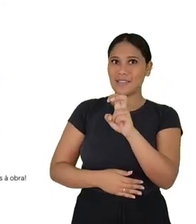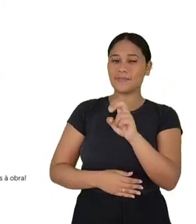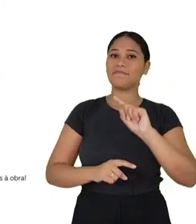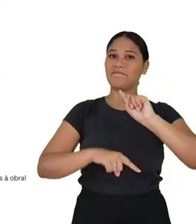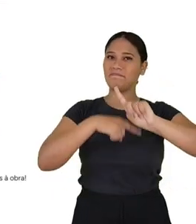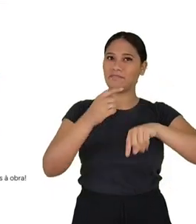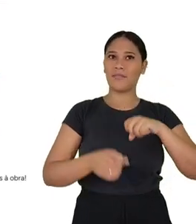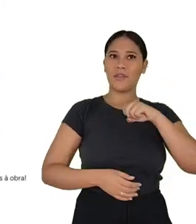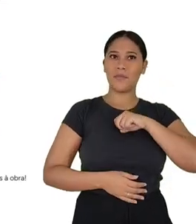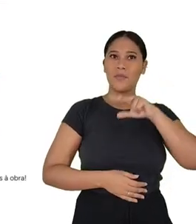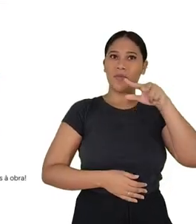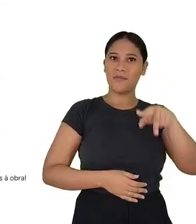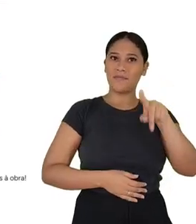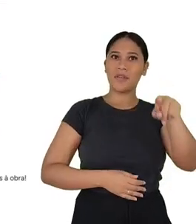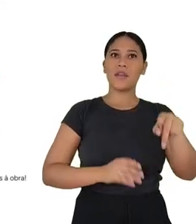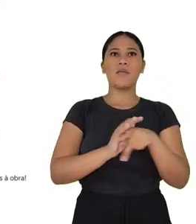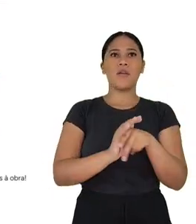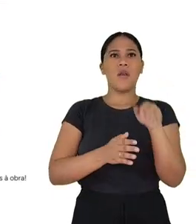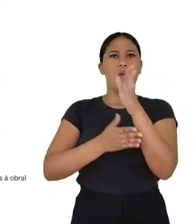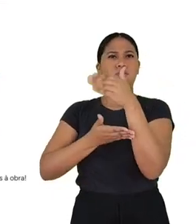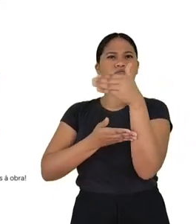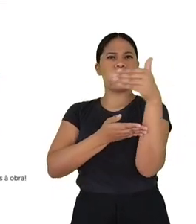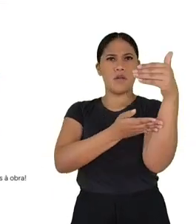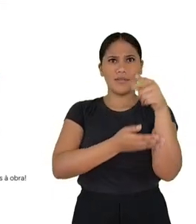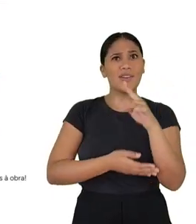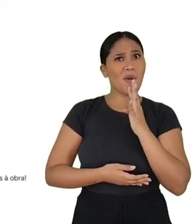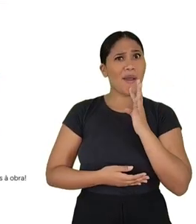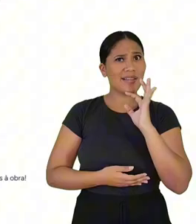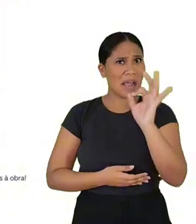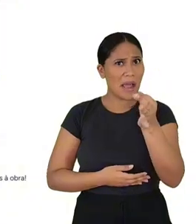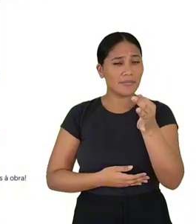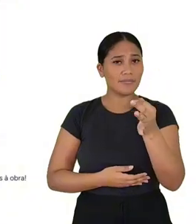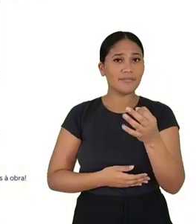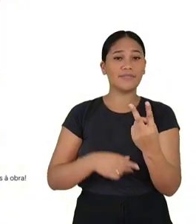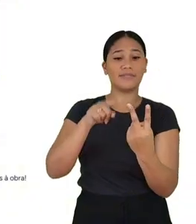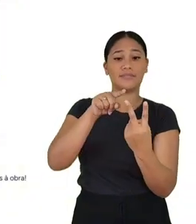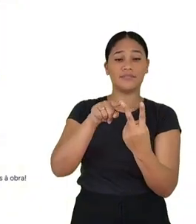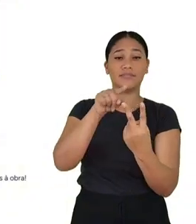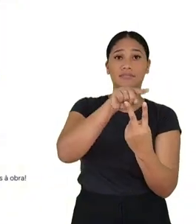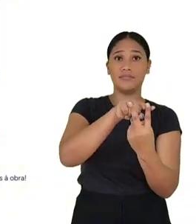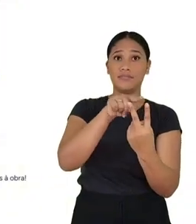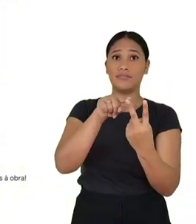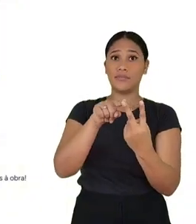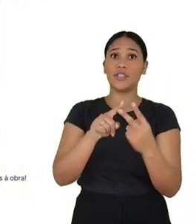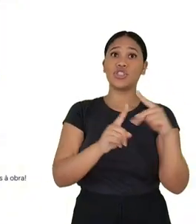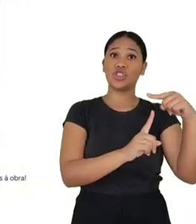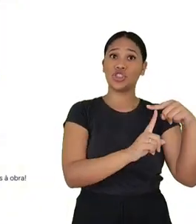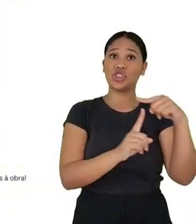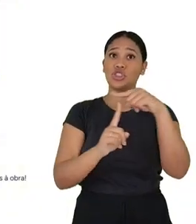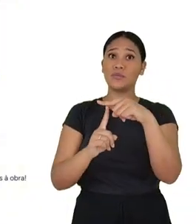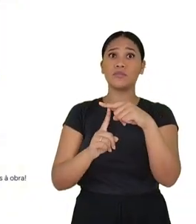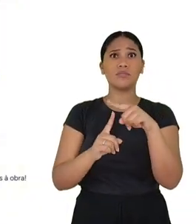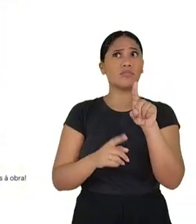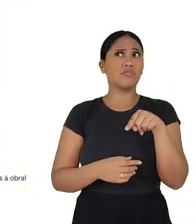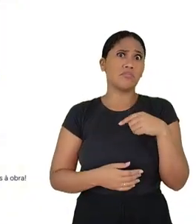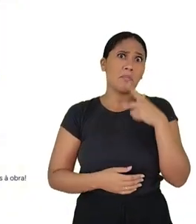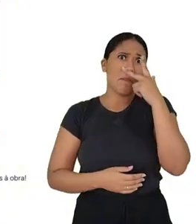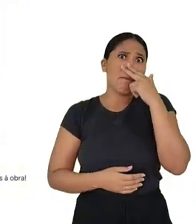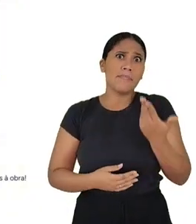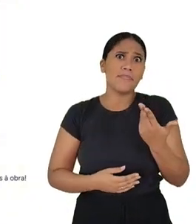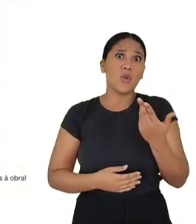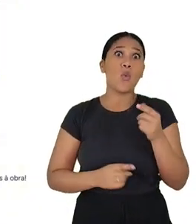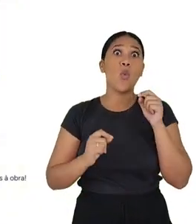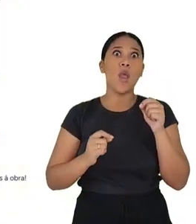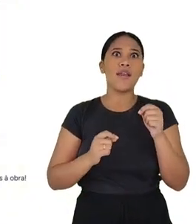XV, os portugueses desenvolveram as caravelas. Você já deve ter ouvido falar delas. Esses dois tipos de embarcações têm algo